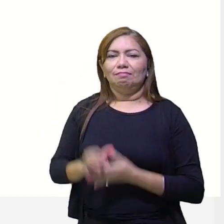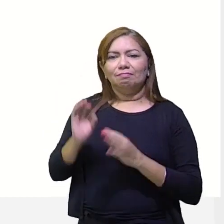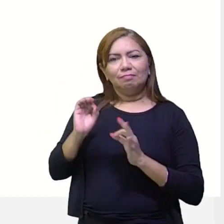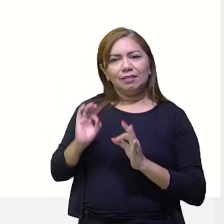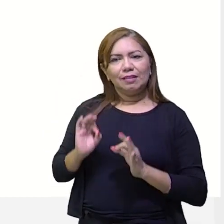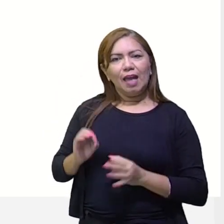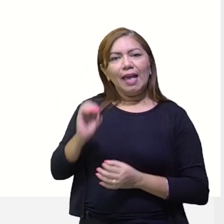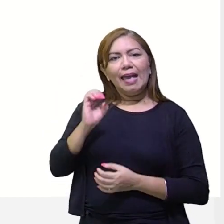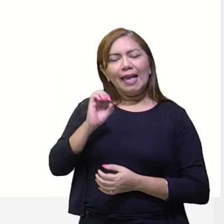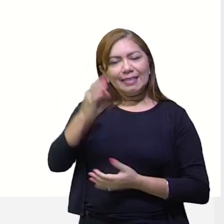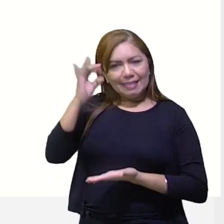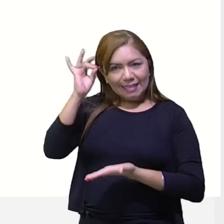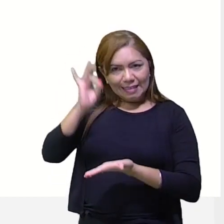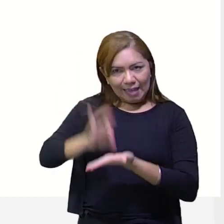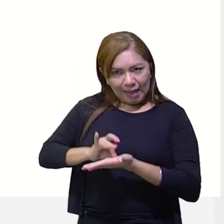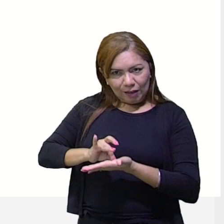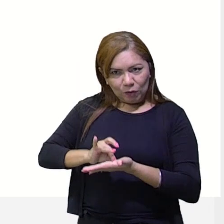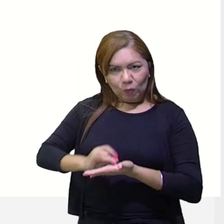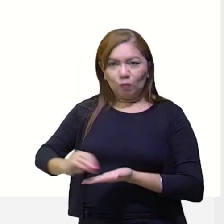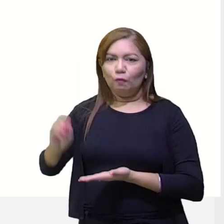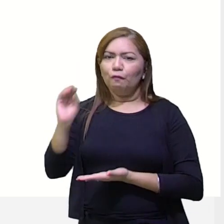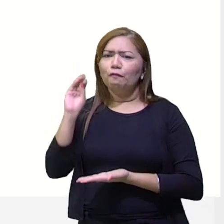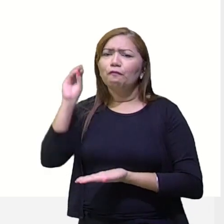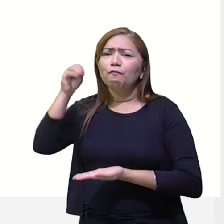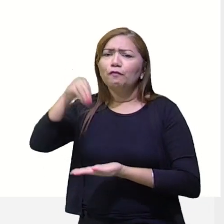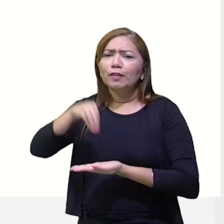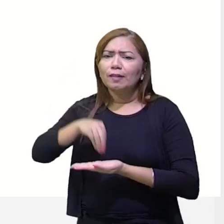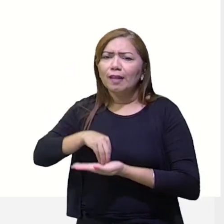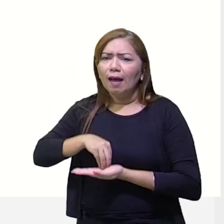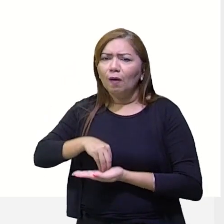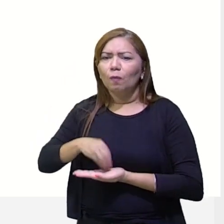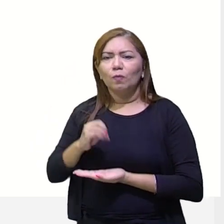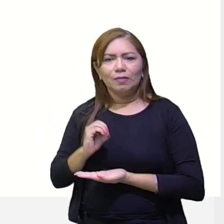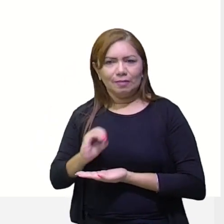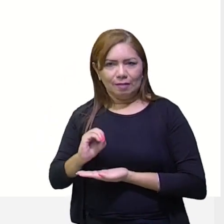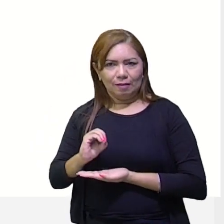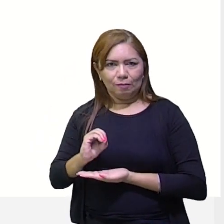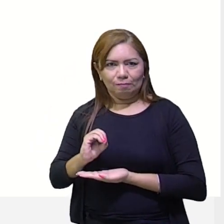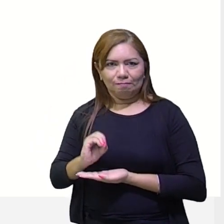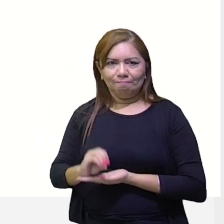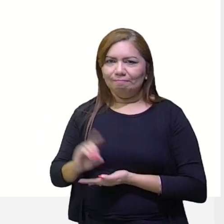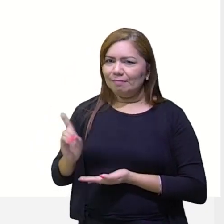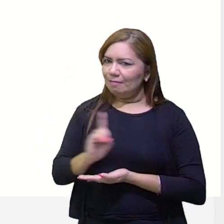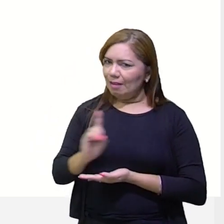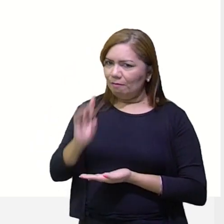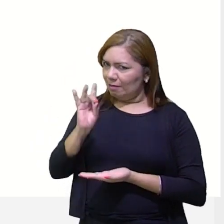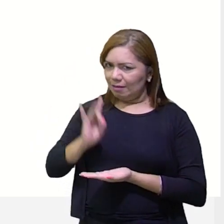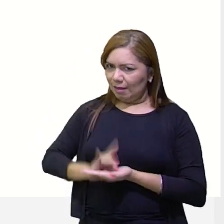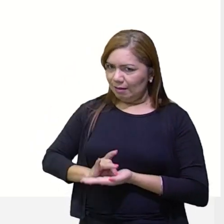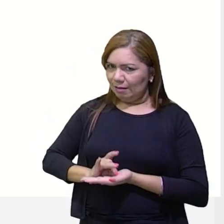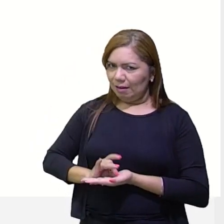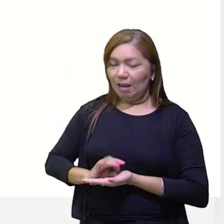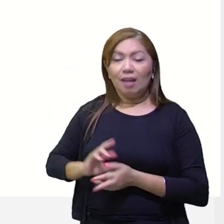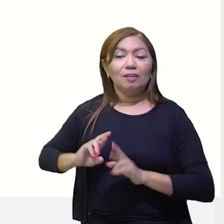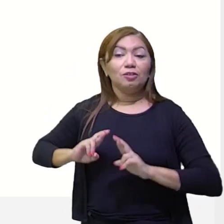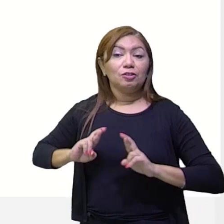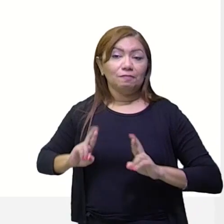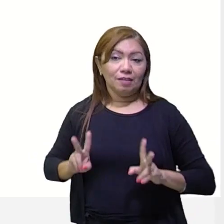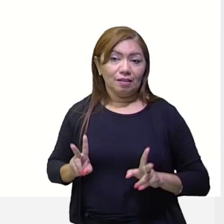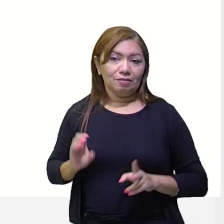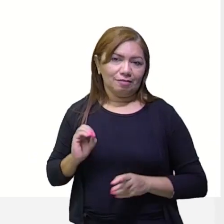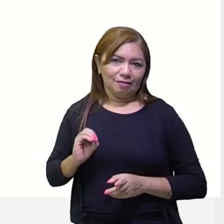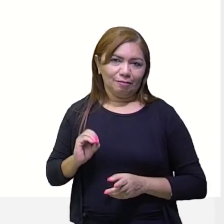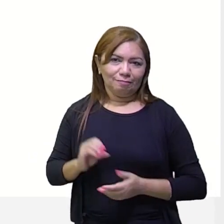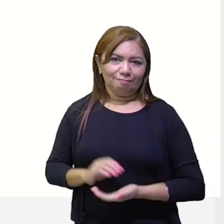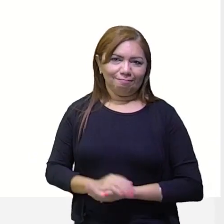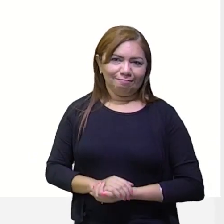zero. Divisão não exata, o resto dela é um número diferente de zero, como aqui no exemplo.